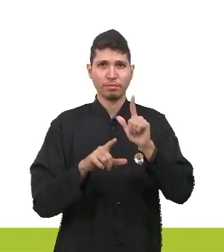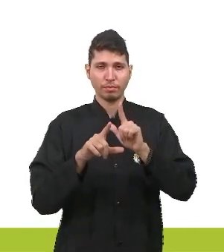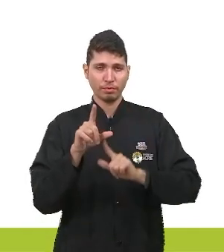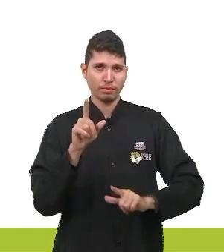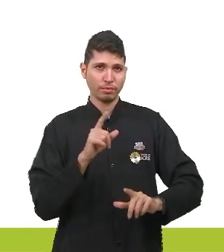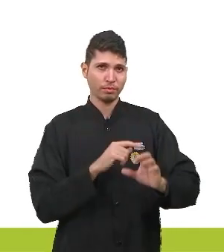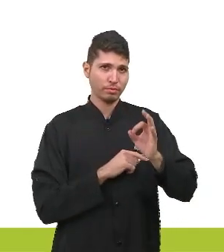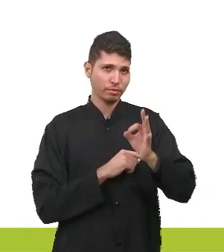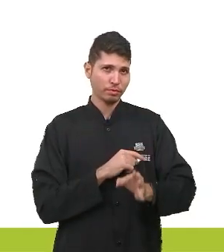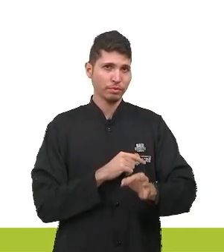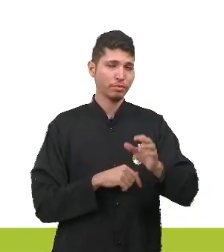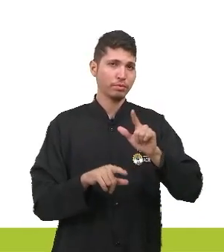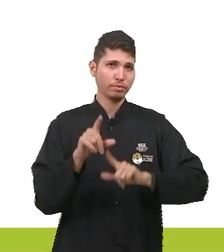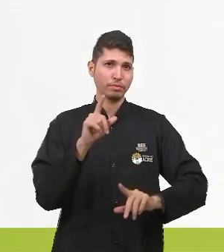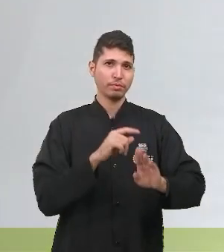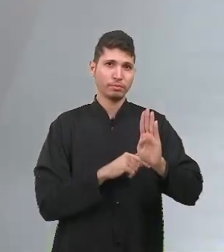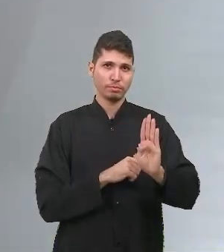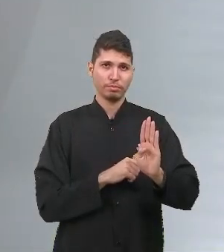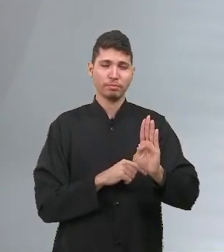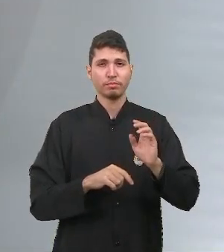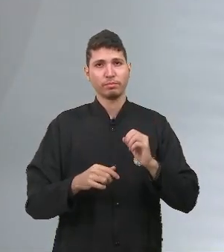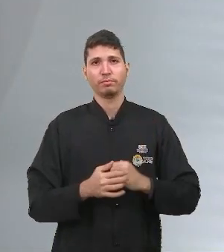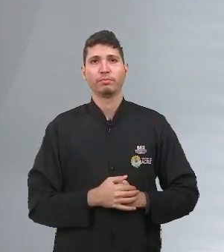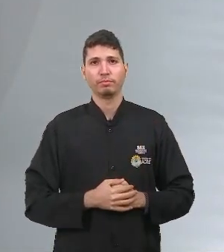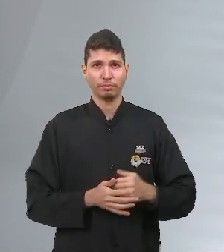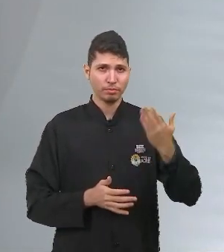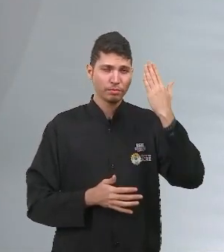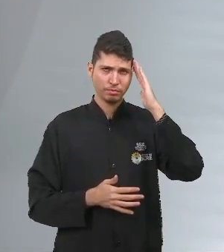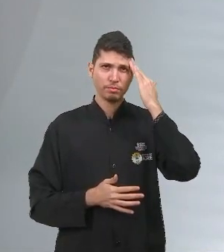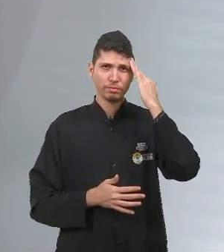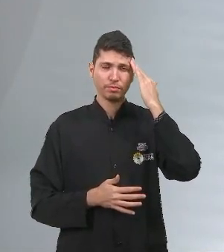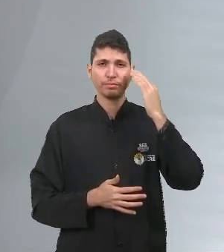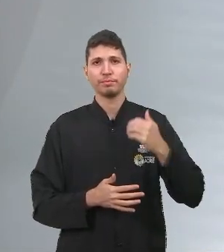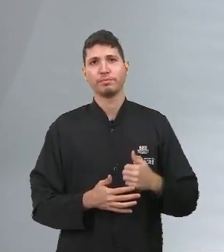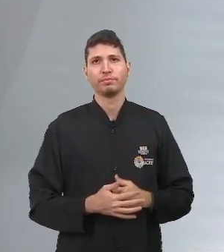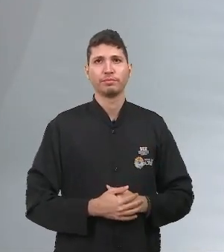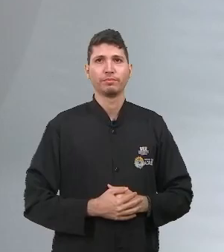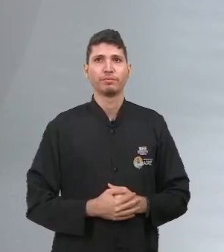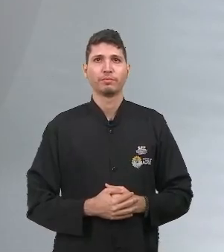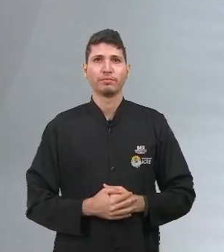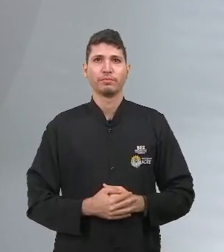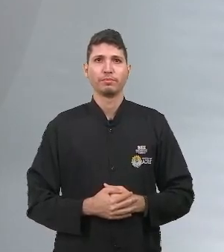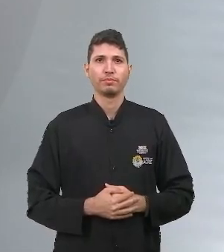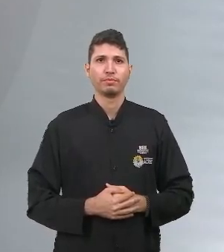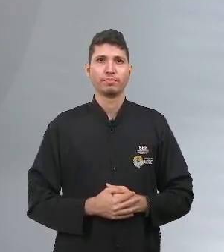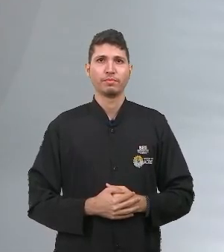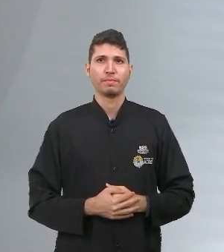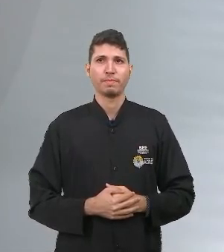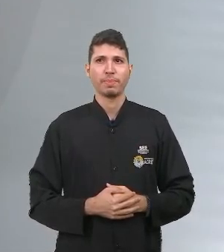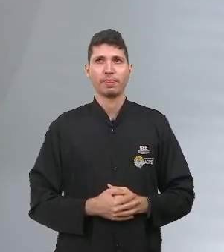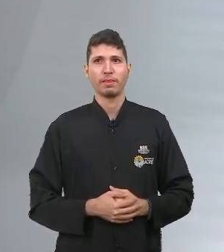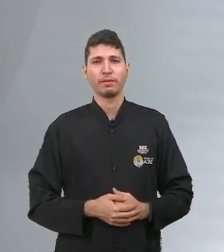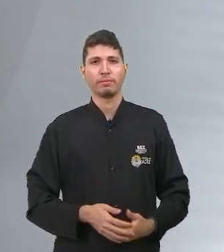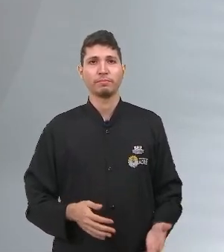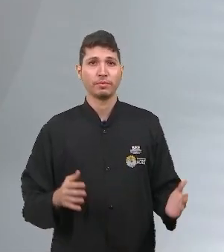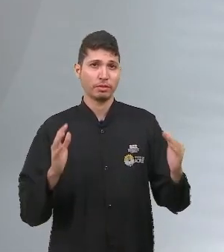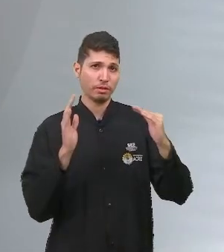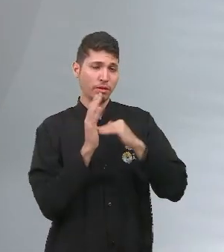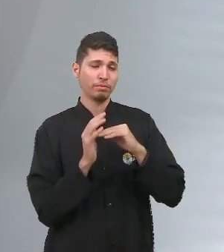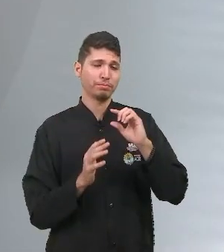letra B. Ok? Entendido, pessoal? Bom, por hoje é só.